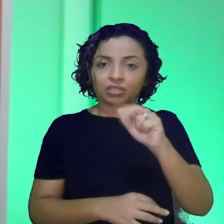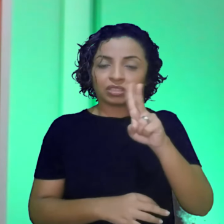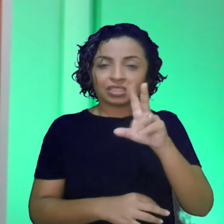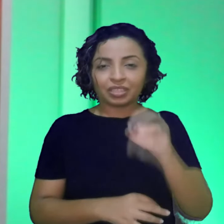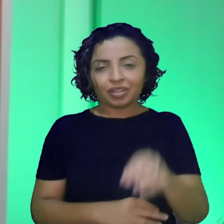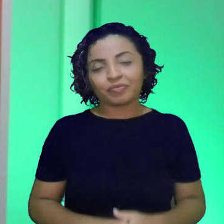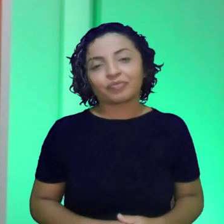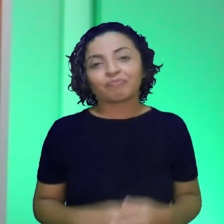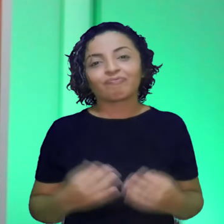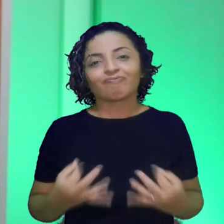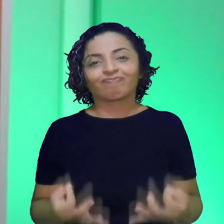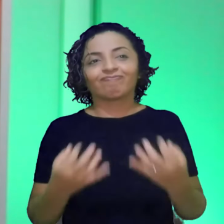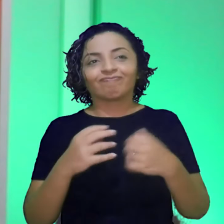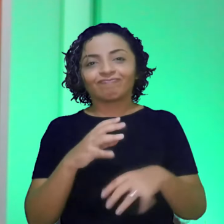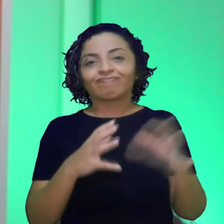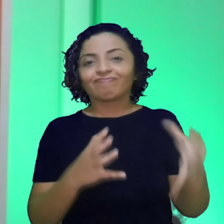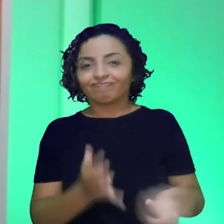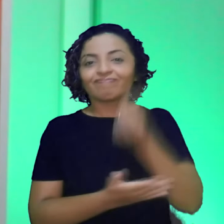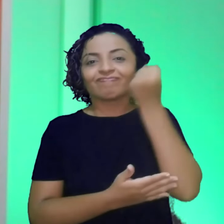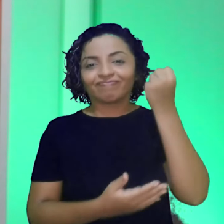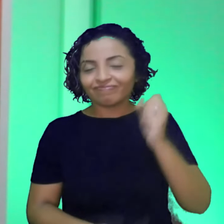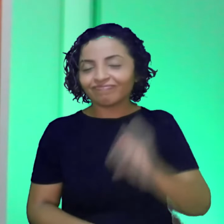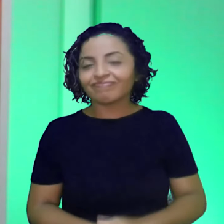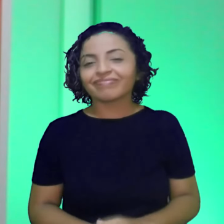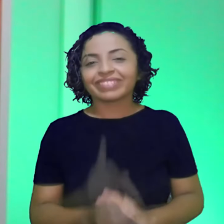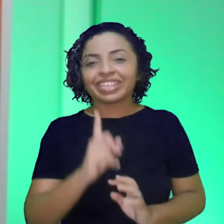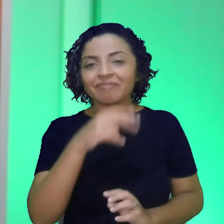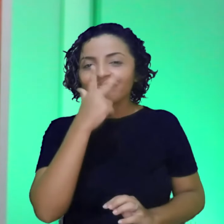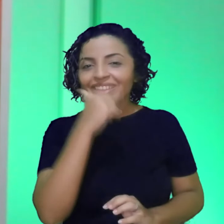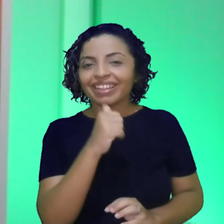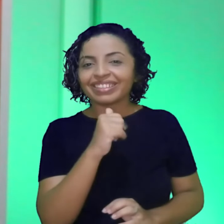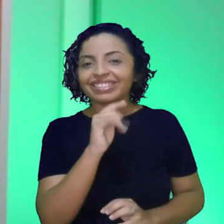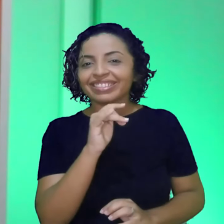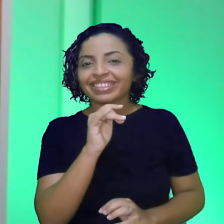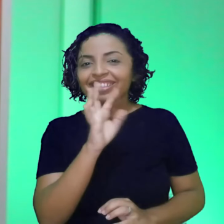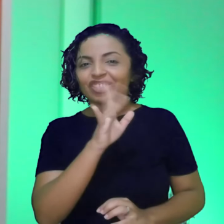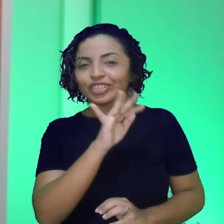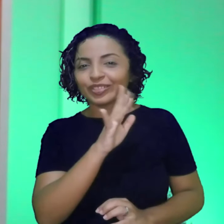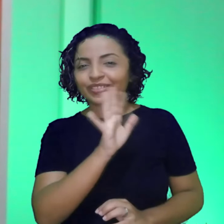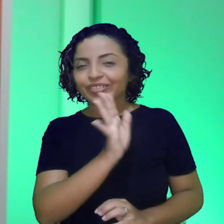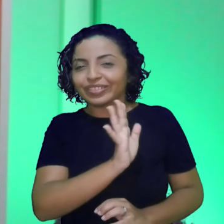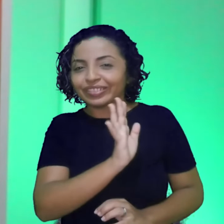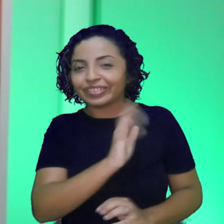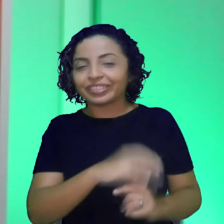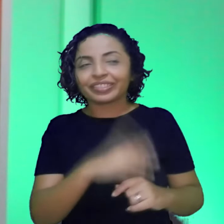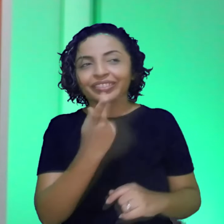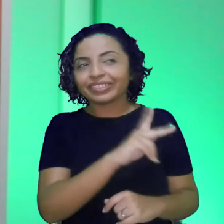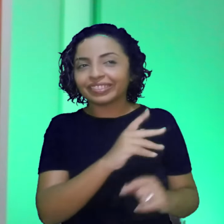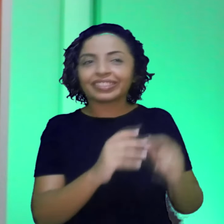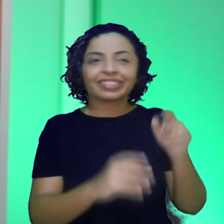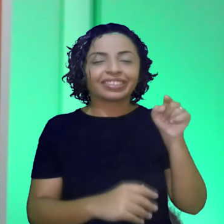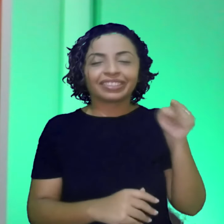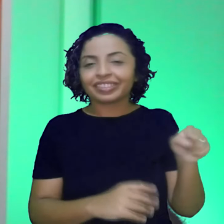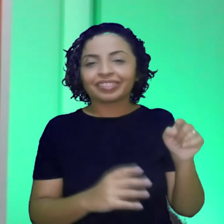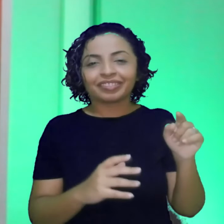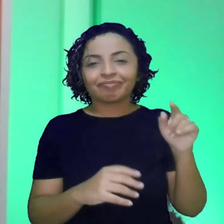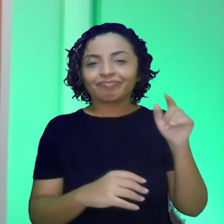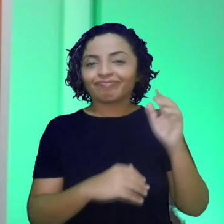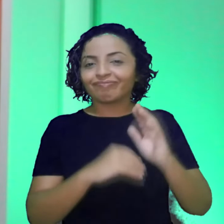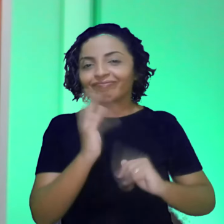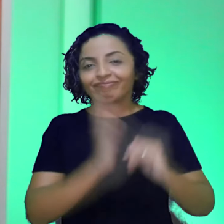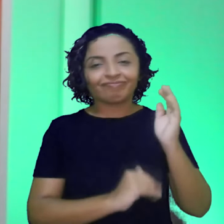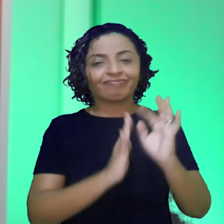Poxa, que resgate, né? E a despedida desse grande escritor